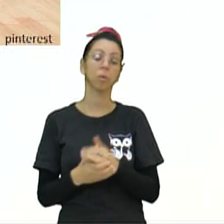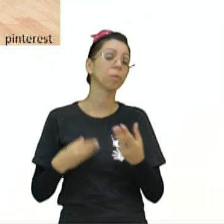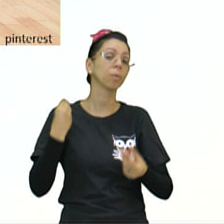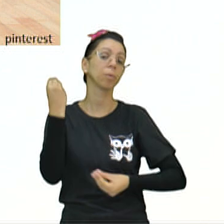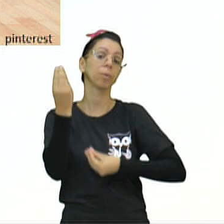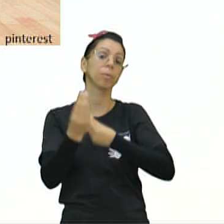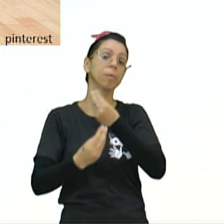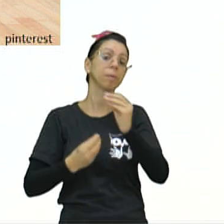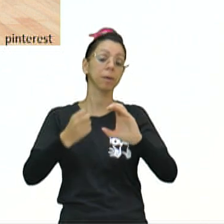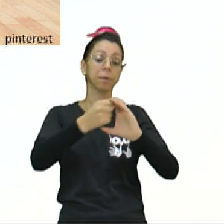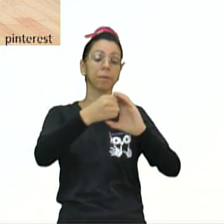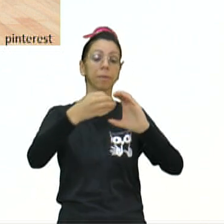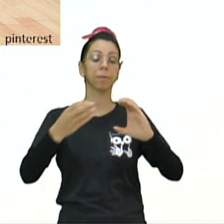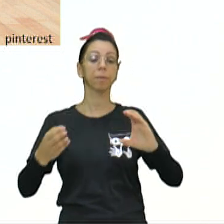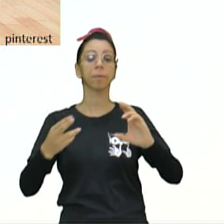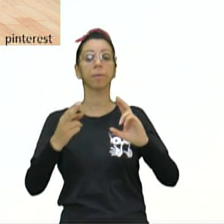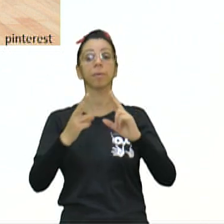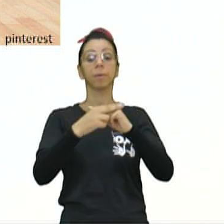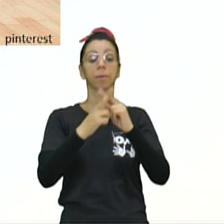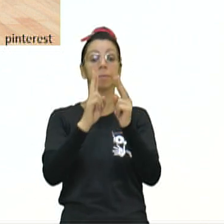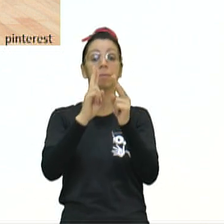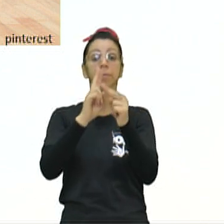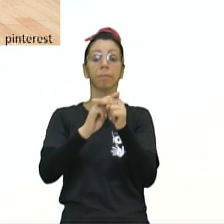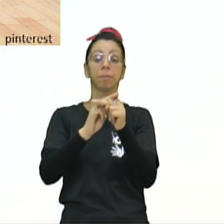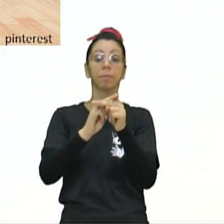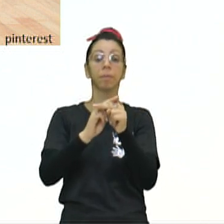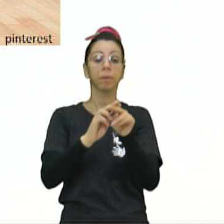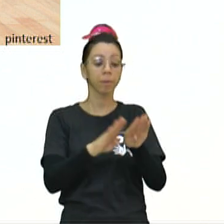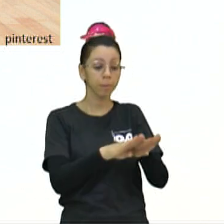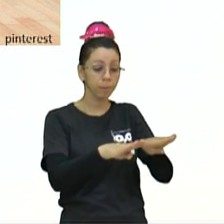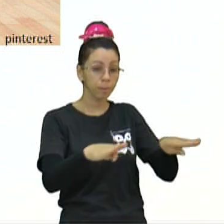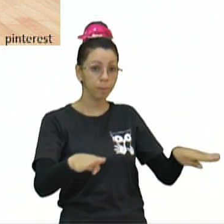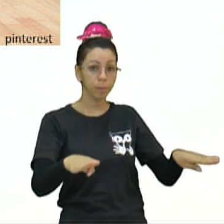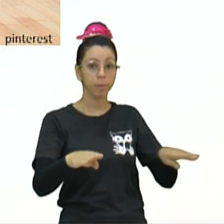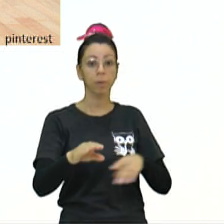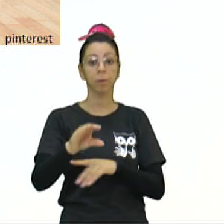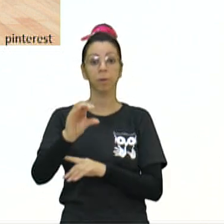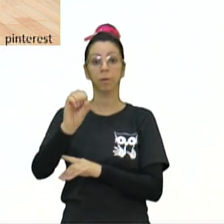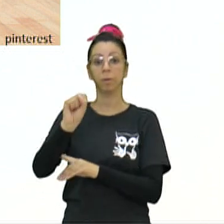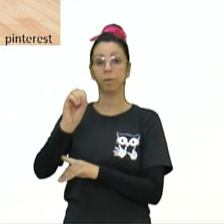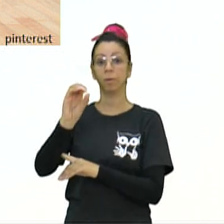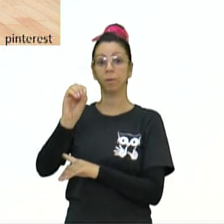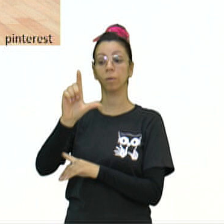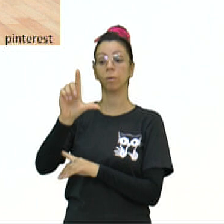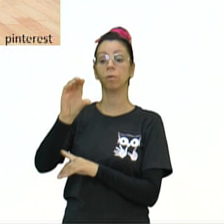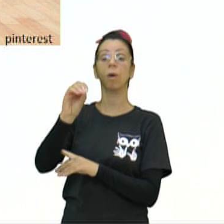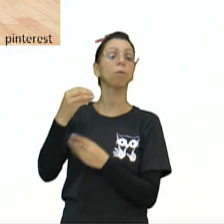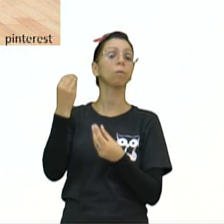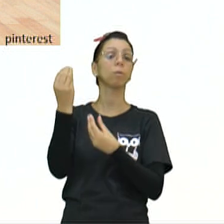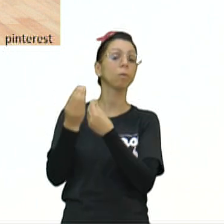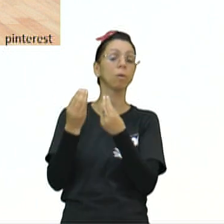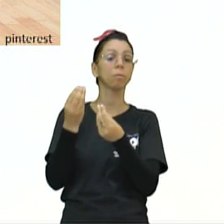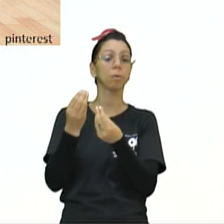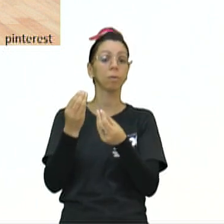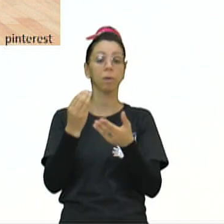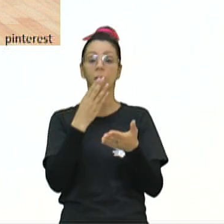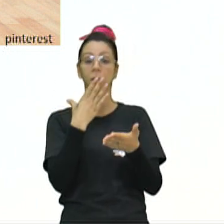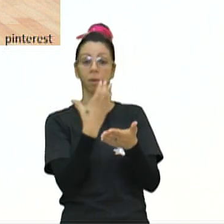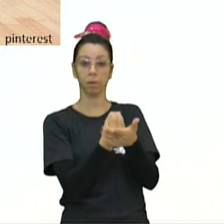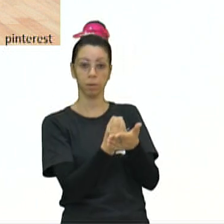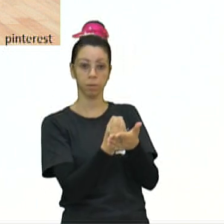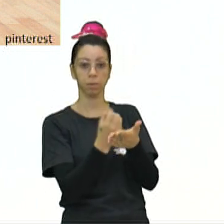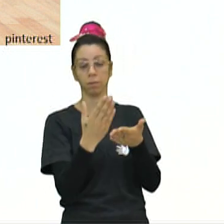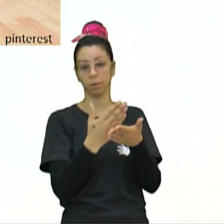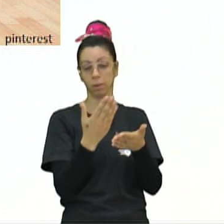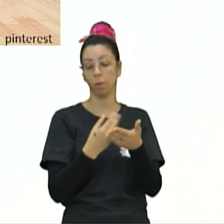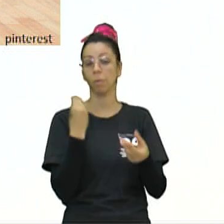se caracteriza o método Pilates solo? Então, vocês vão descrever, anotem seu caderno lá, vão descrever como que se